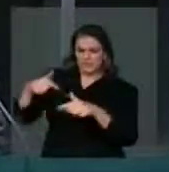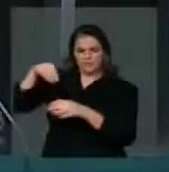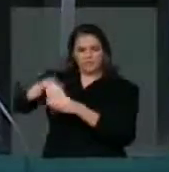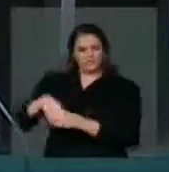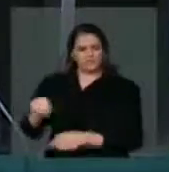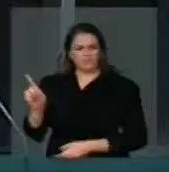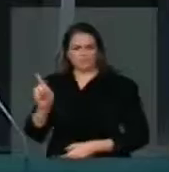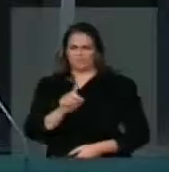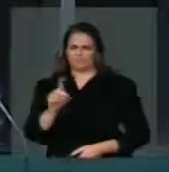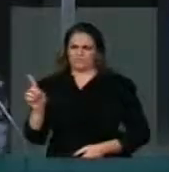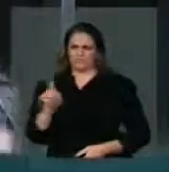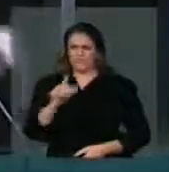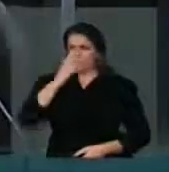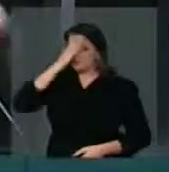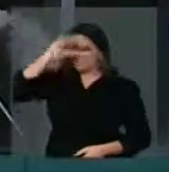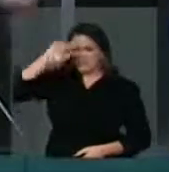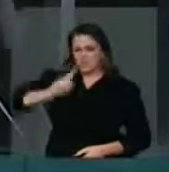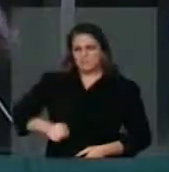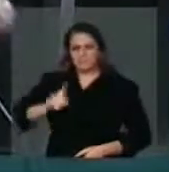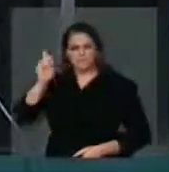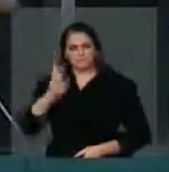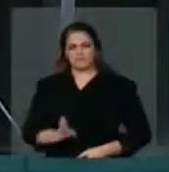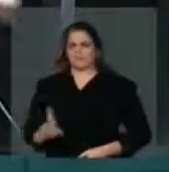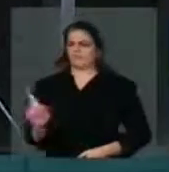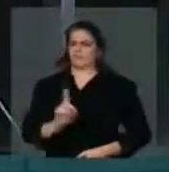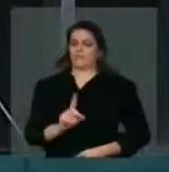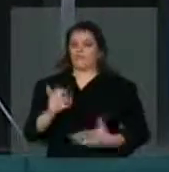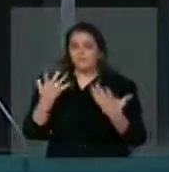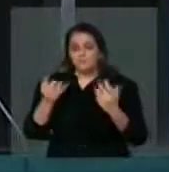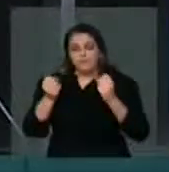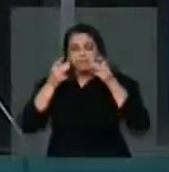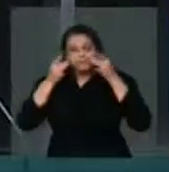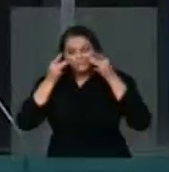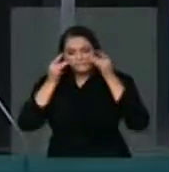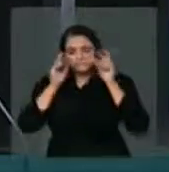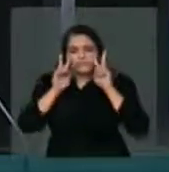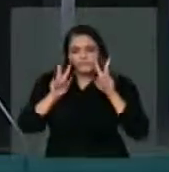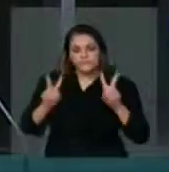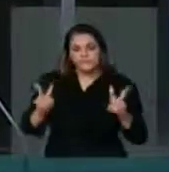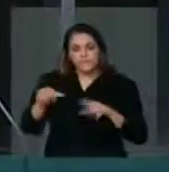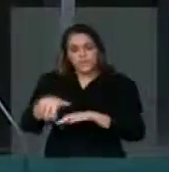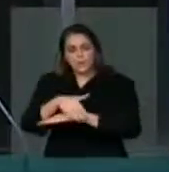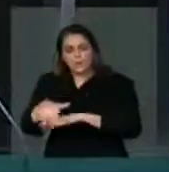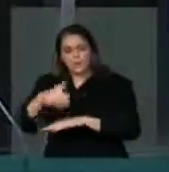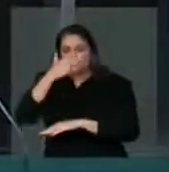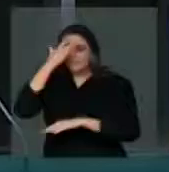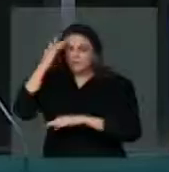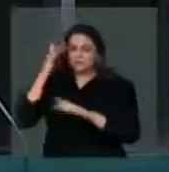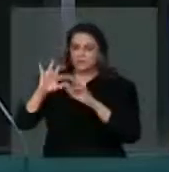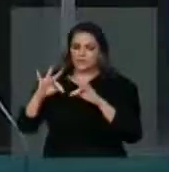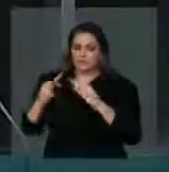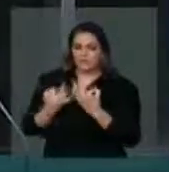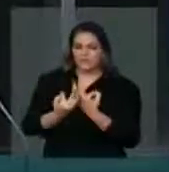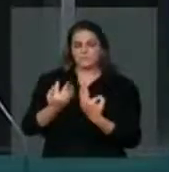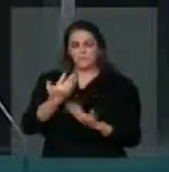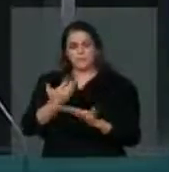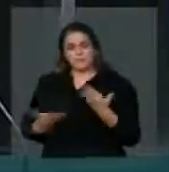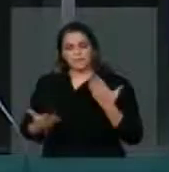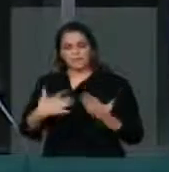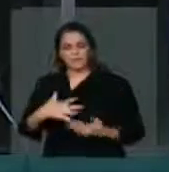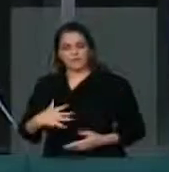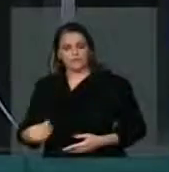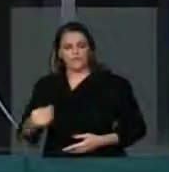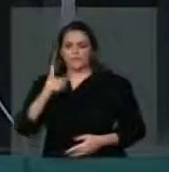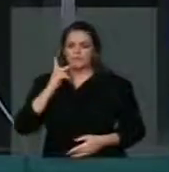quem comanda esse país. Olhe para quem está nas ruas, para as famílias que perderam seus filhos, para os